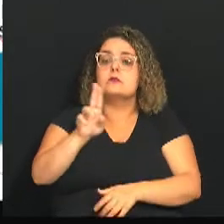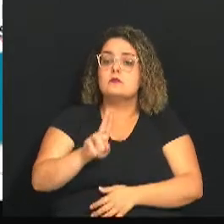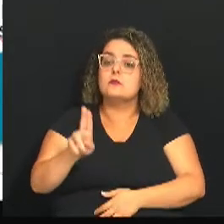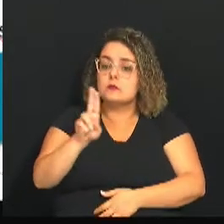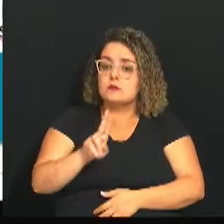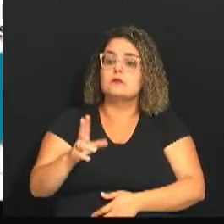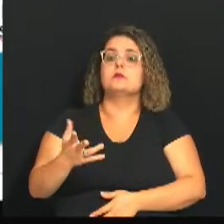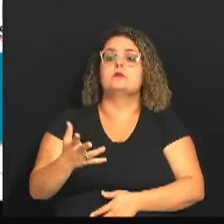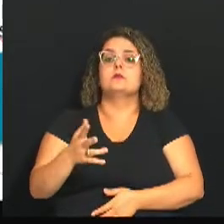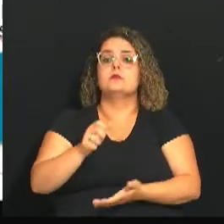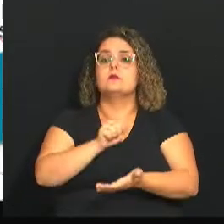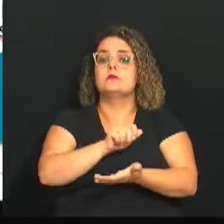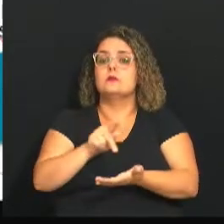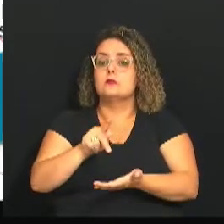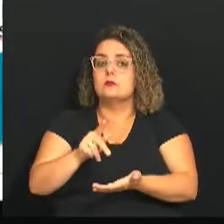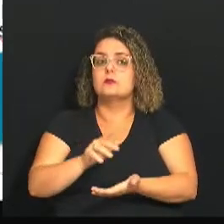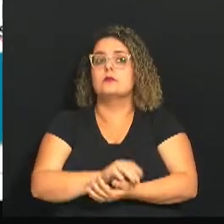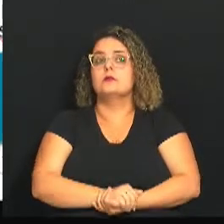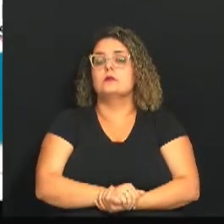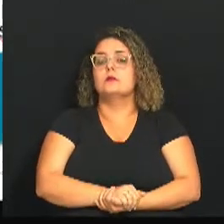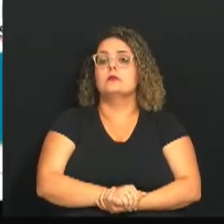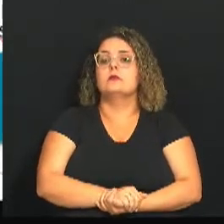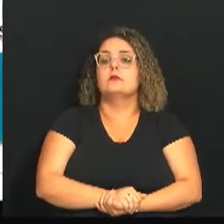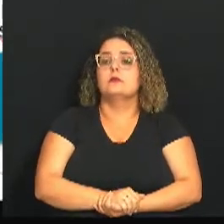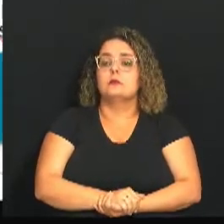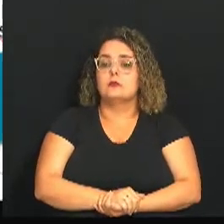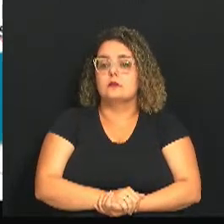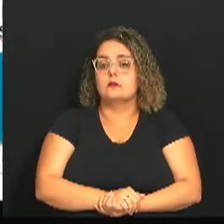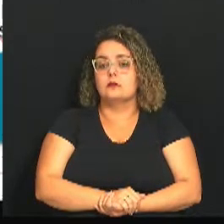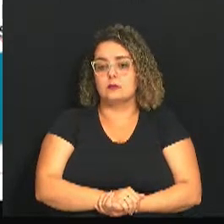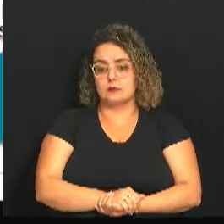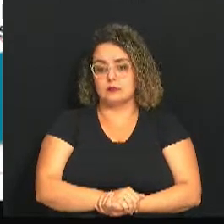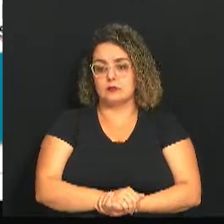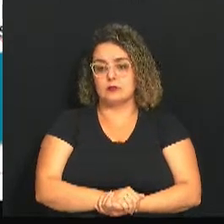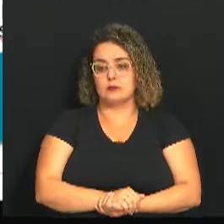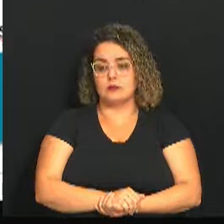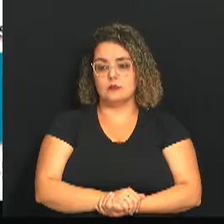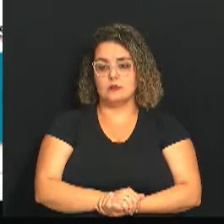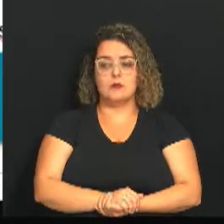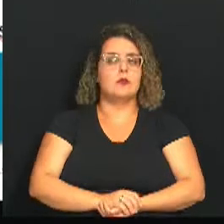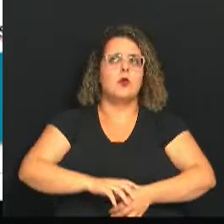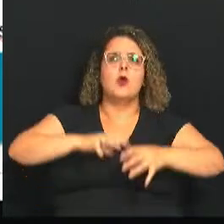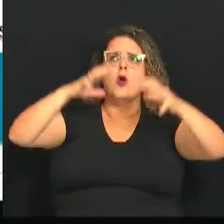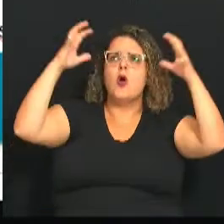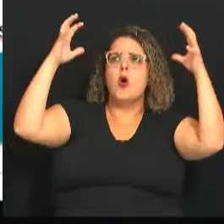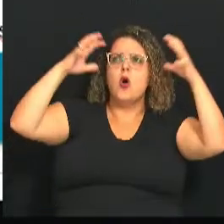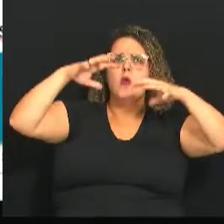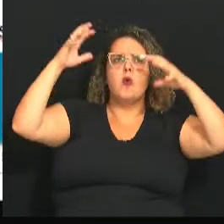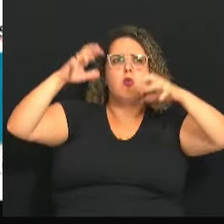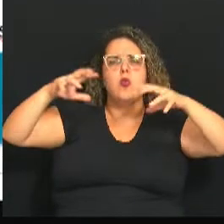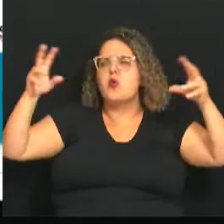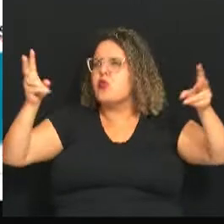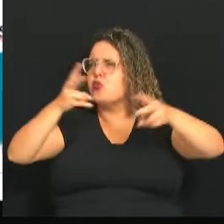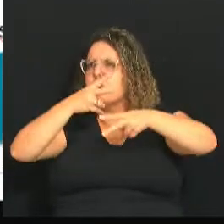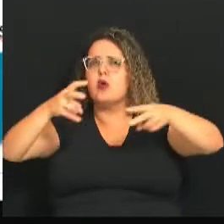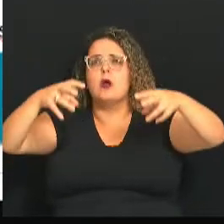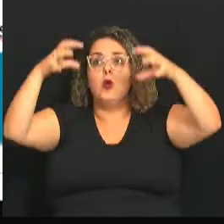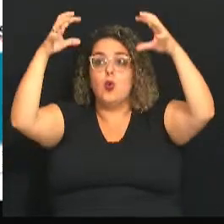esses aplicativos, porque a gente tem a previsão, por exemplo, de uma tempestade, possibilidade de chuva